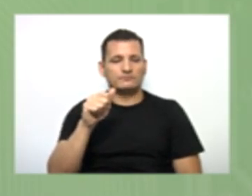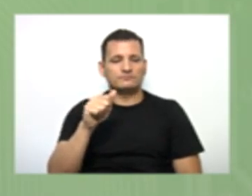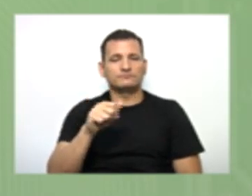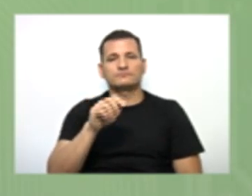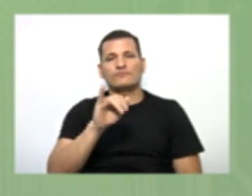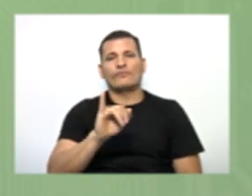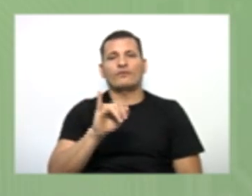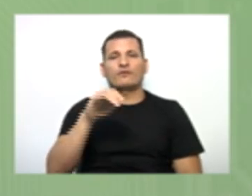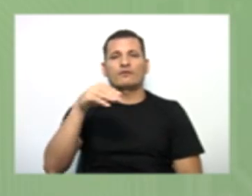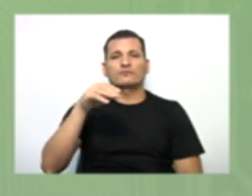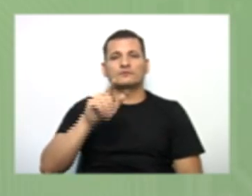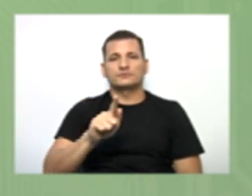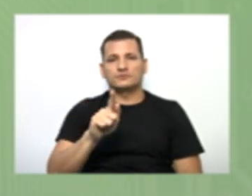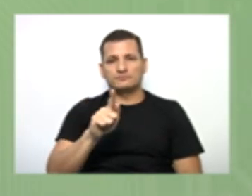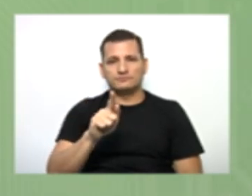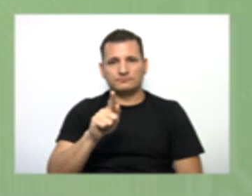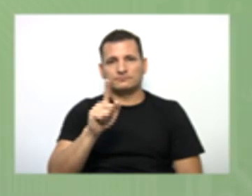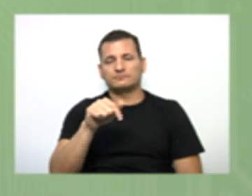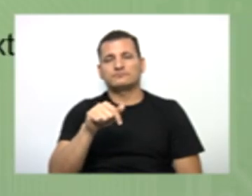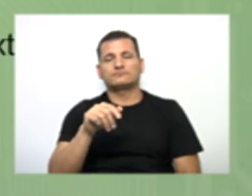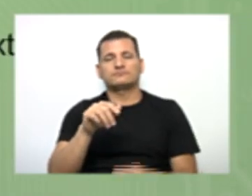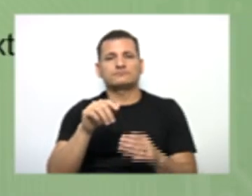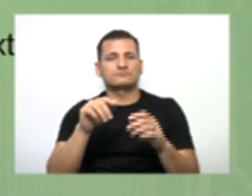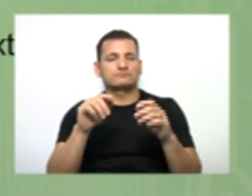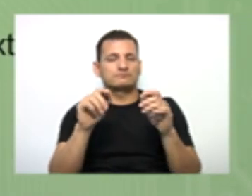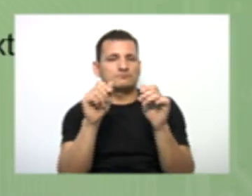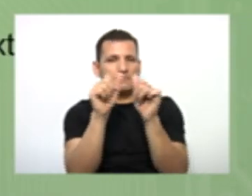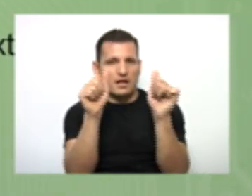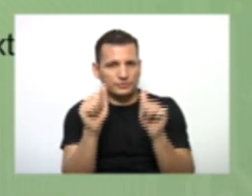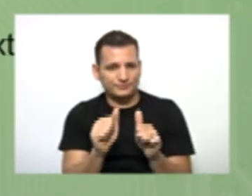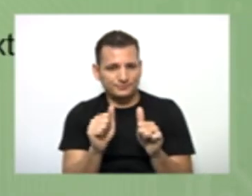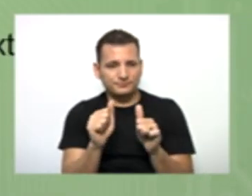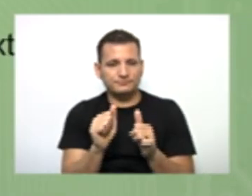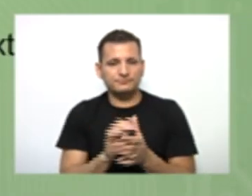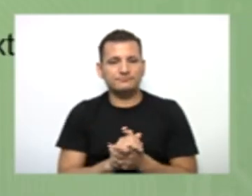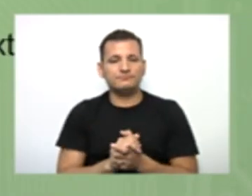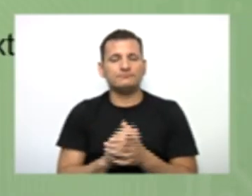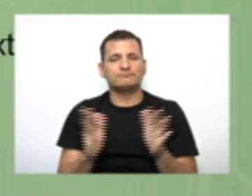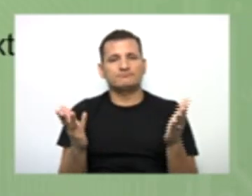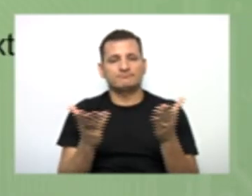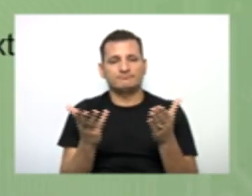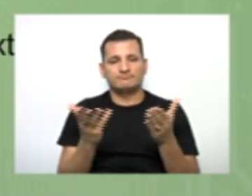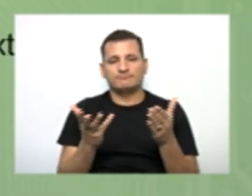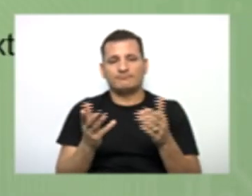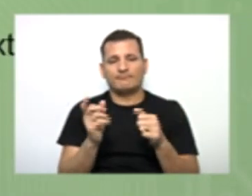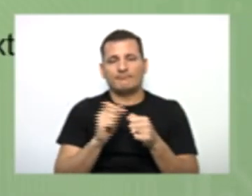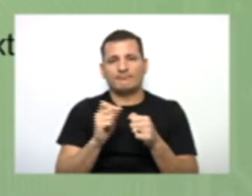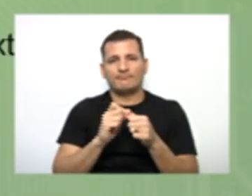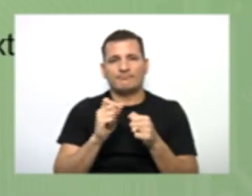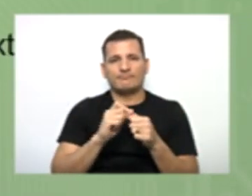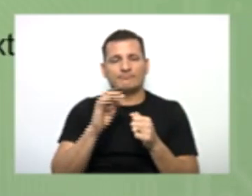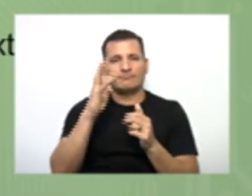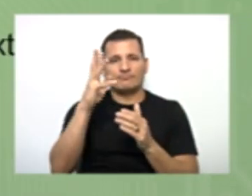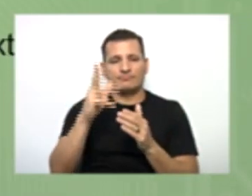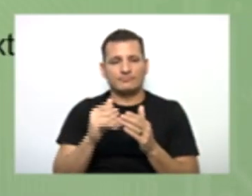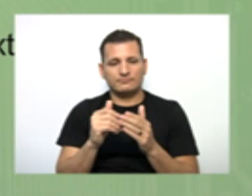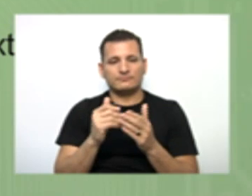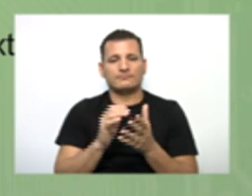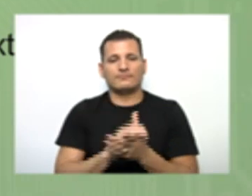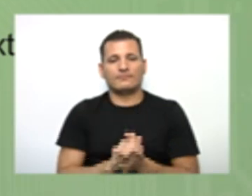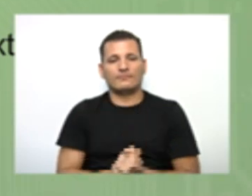o mg é usado para imagens, certo? Também vamos fazer tudo isso agora aqui no nosso